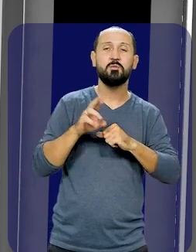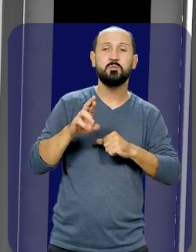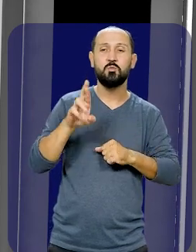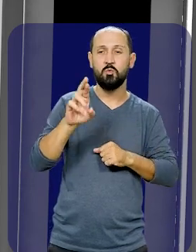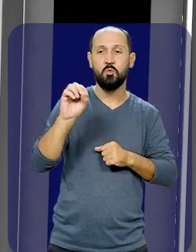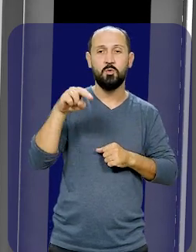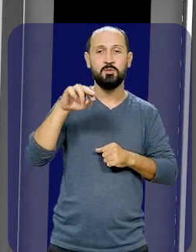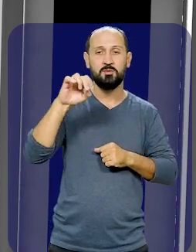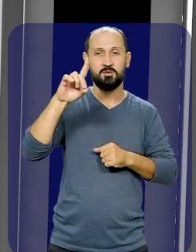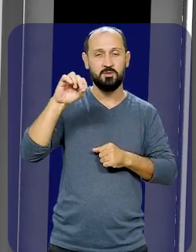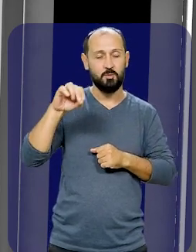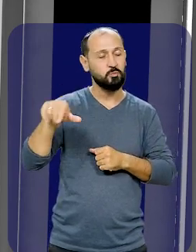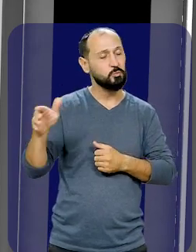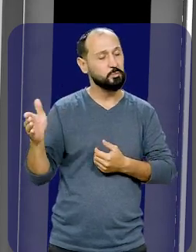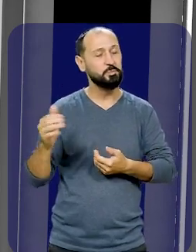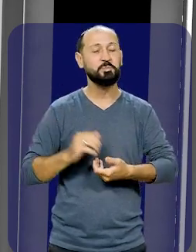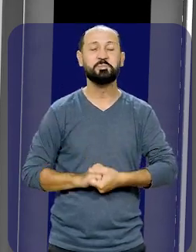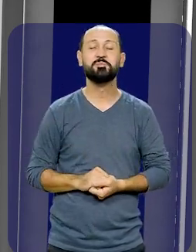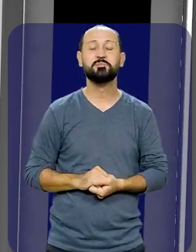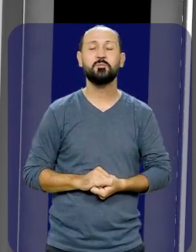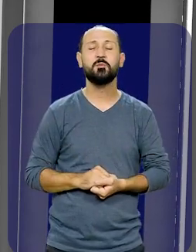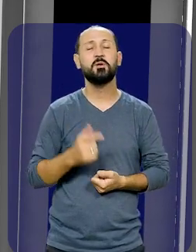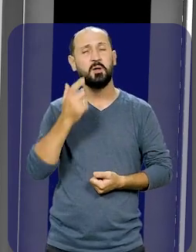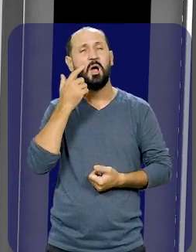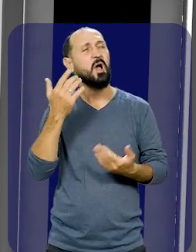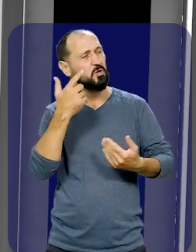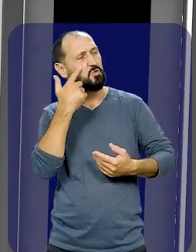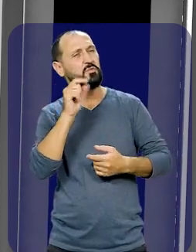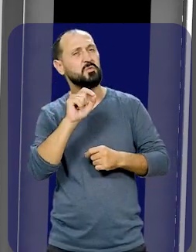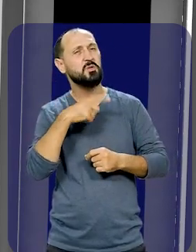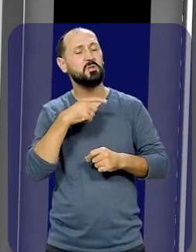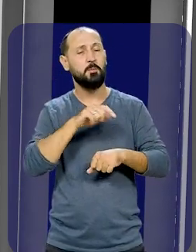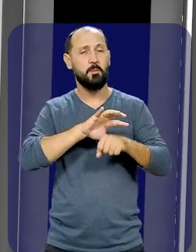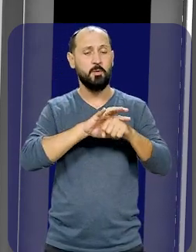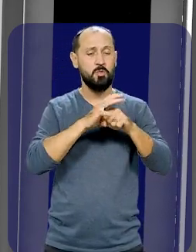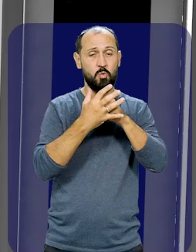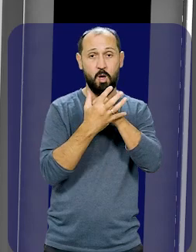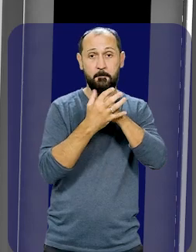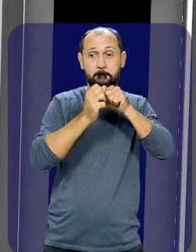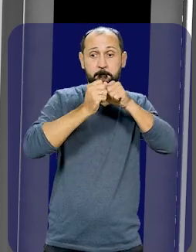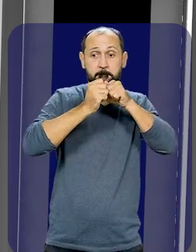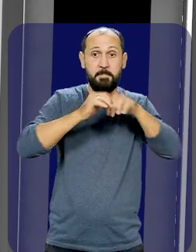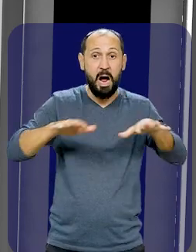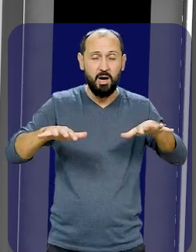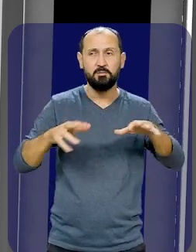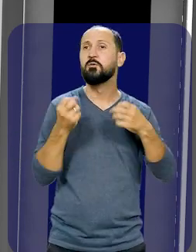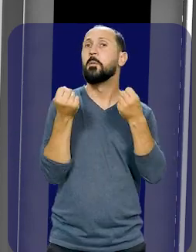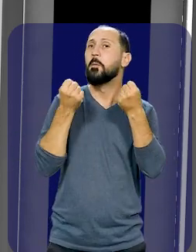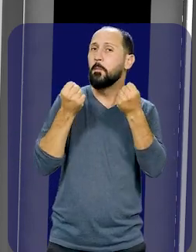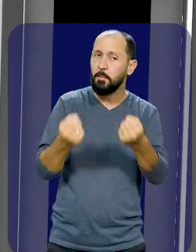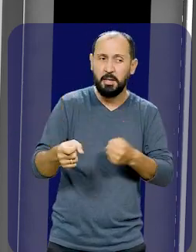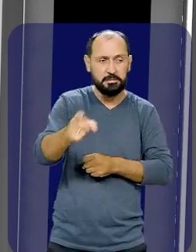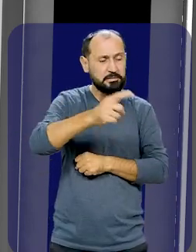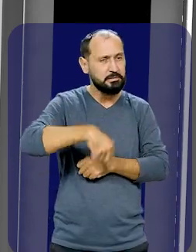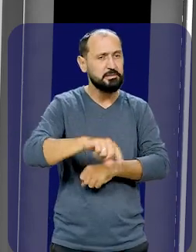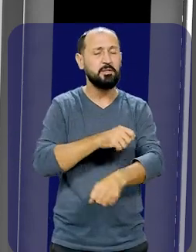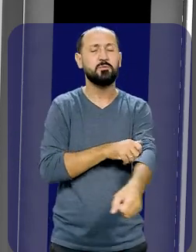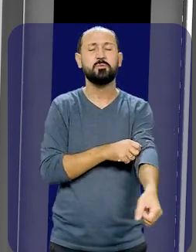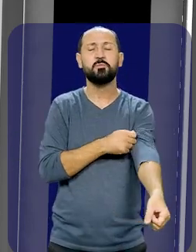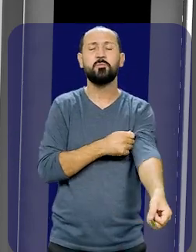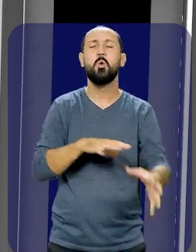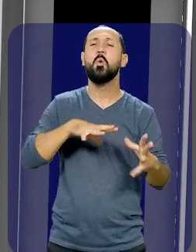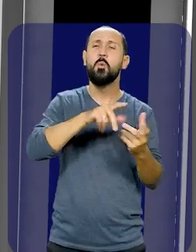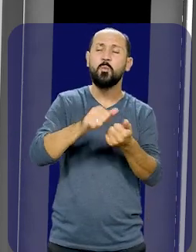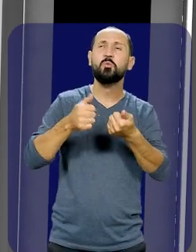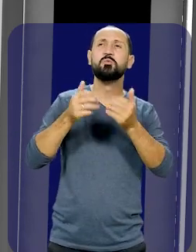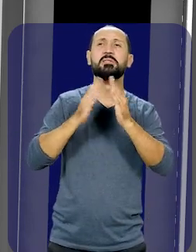Dr. Ronaldo Perches Queiroz. Doutor, a gente veio de uma pandemia, foi pesado para todo mundo, para o mundo inteiro, a